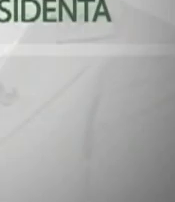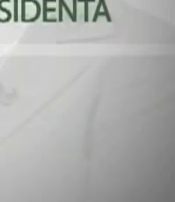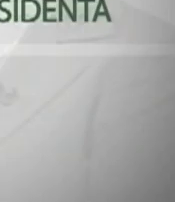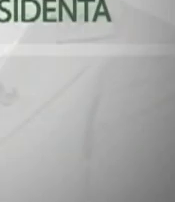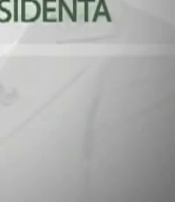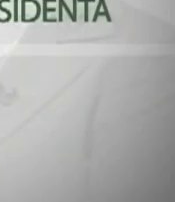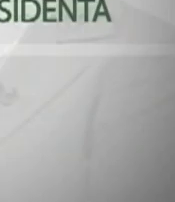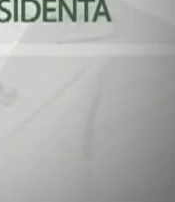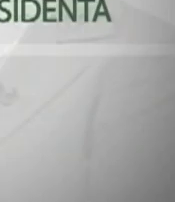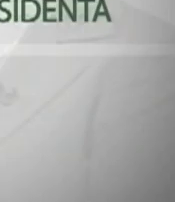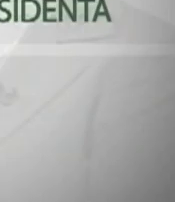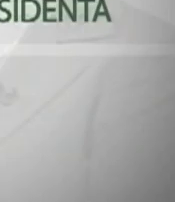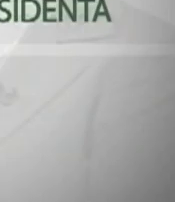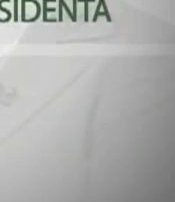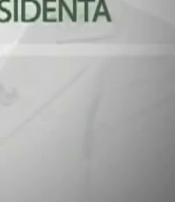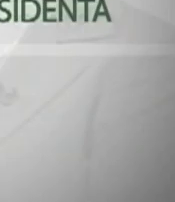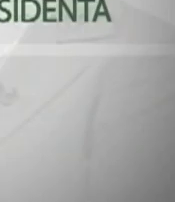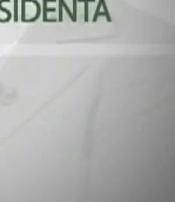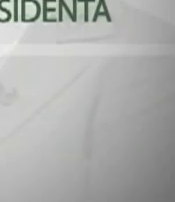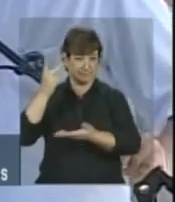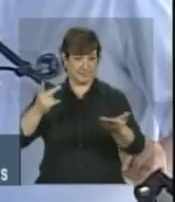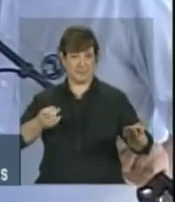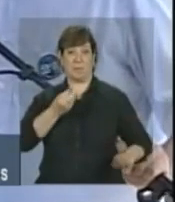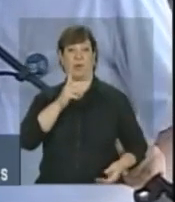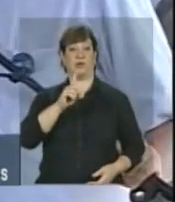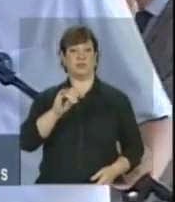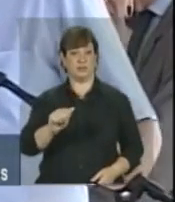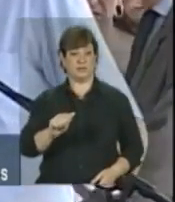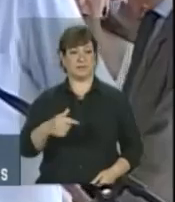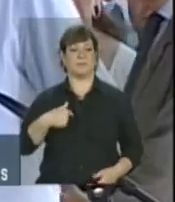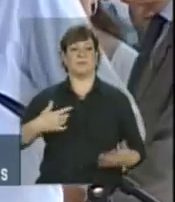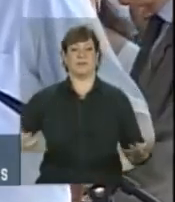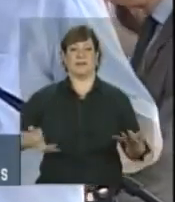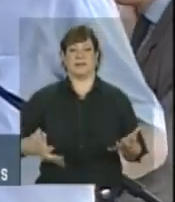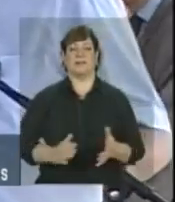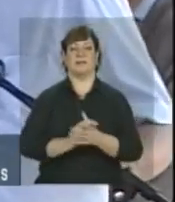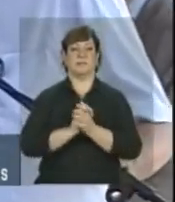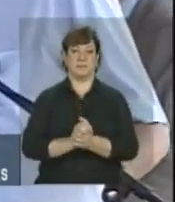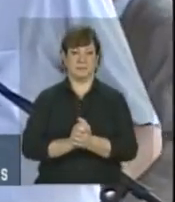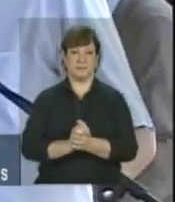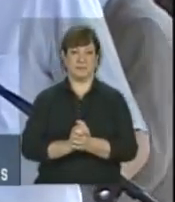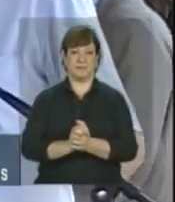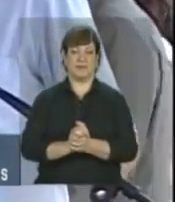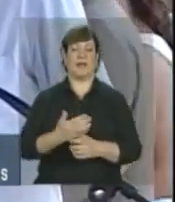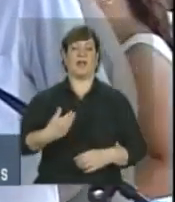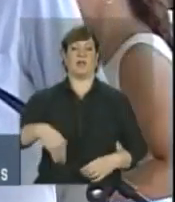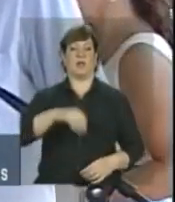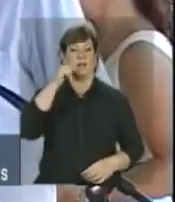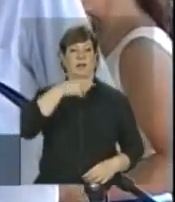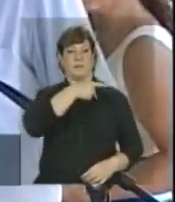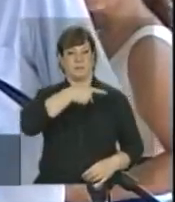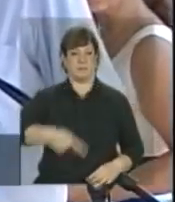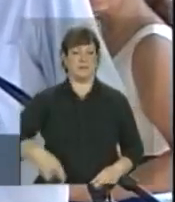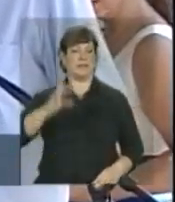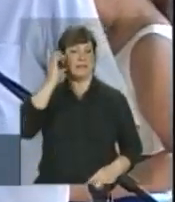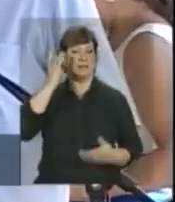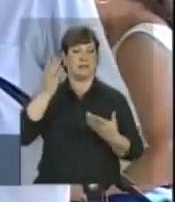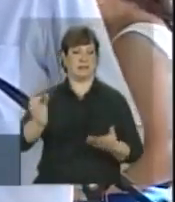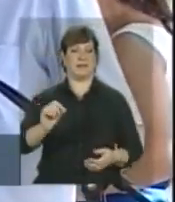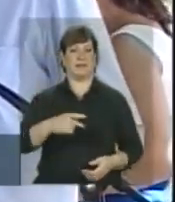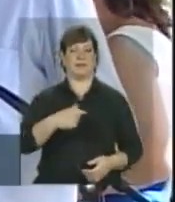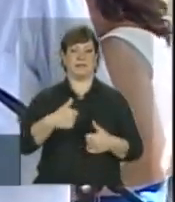pelo programa Saúde da Família. Veja como foi. Queria cumprimentar a nossa presidenta Dilma Rousseff,